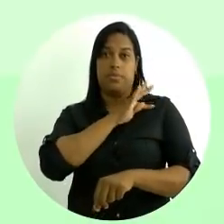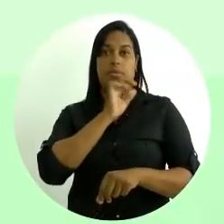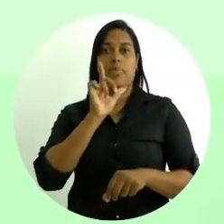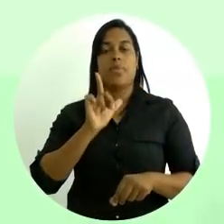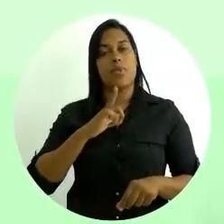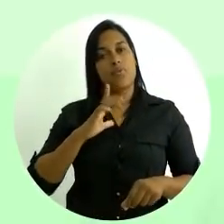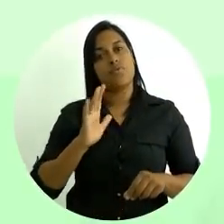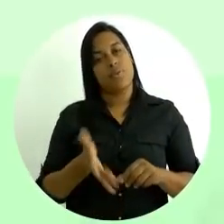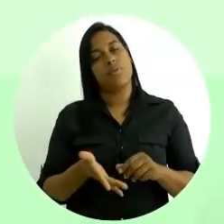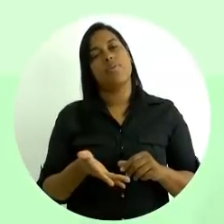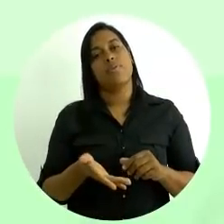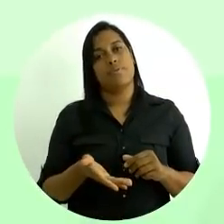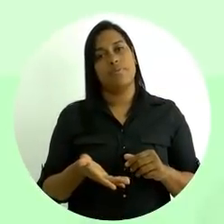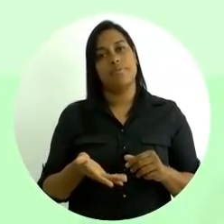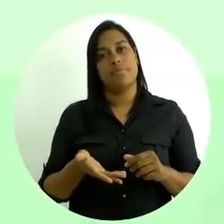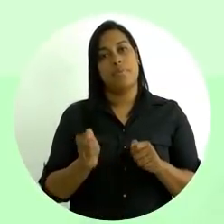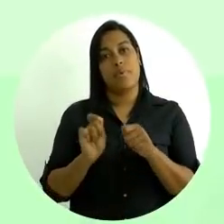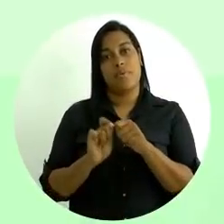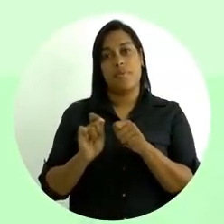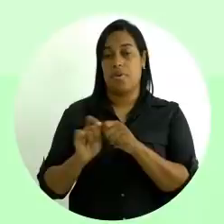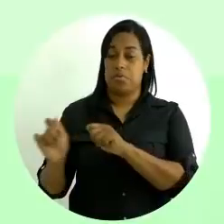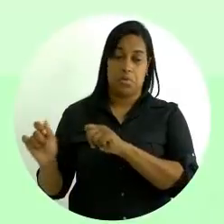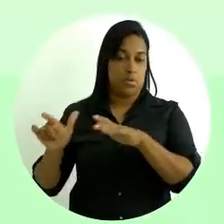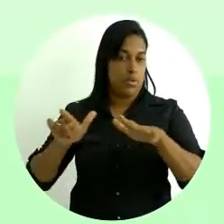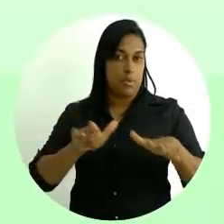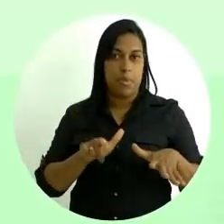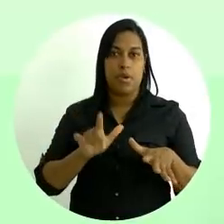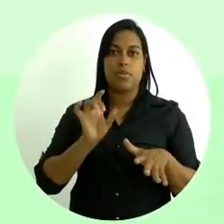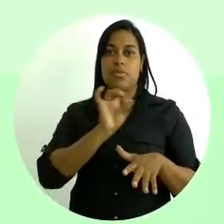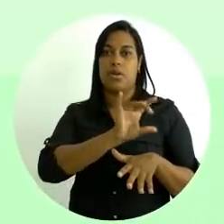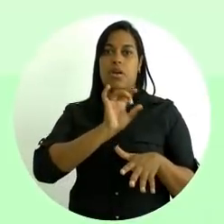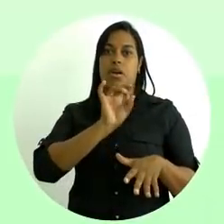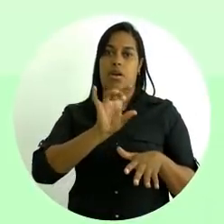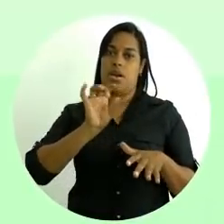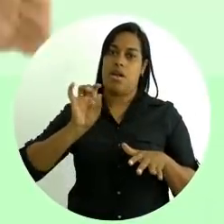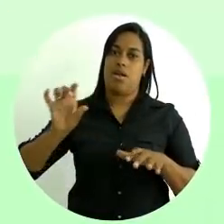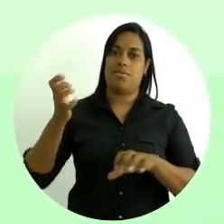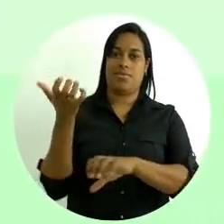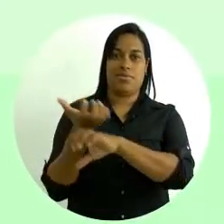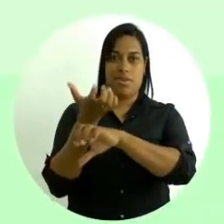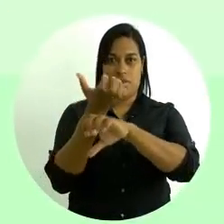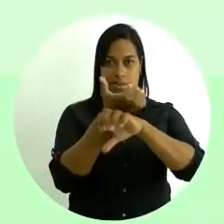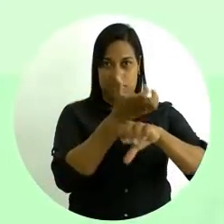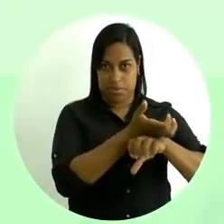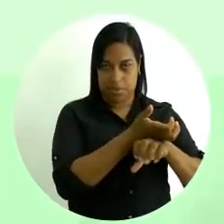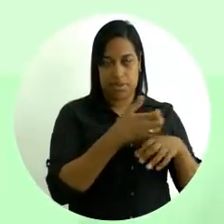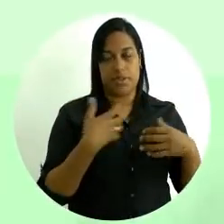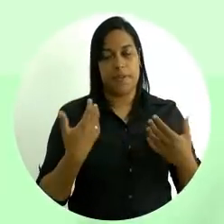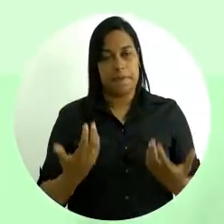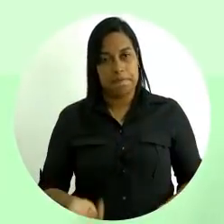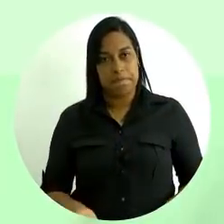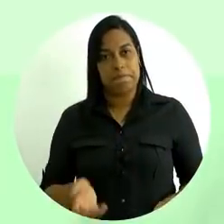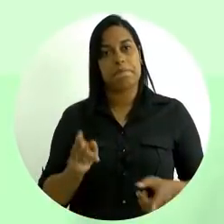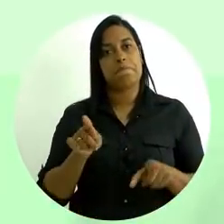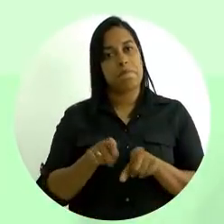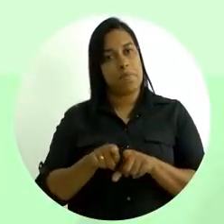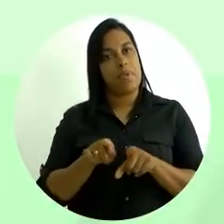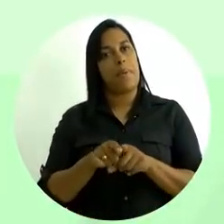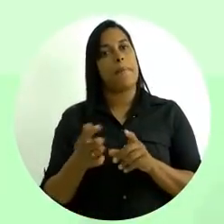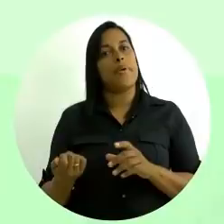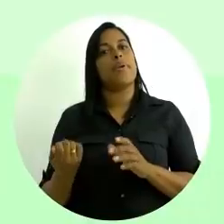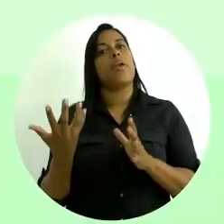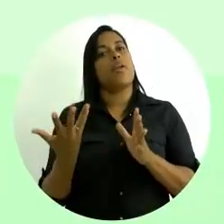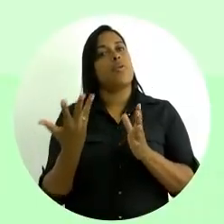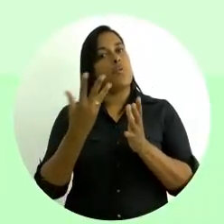pedagógico, que o faz em dias durante a semana, de acordo com cada disciplina, tá bom? Isso também